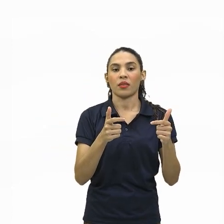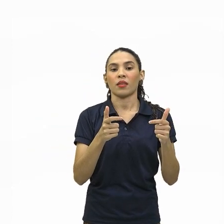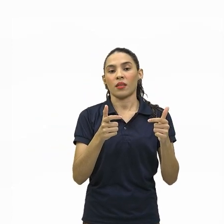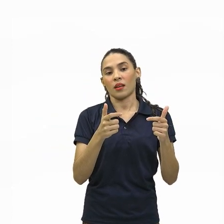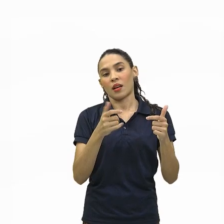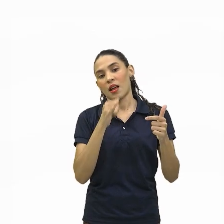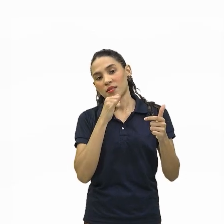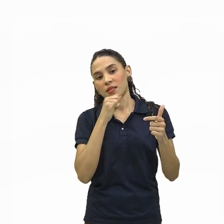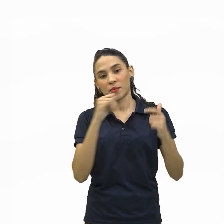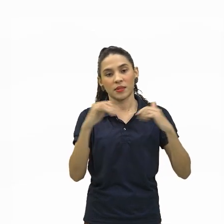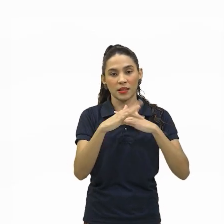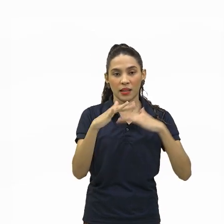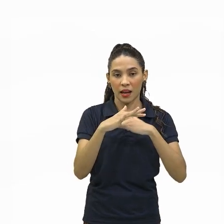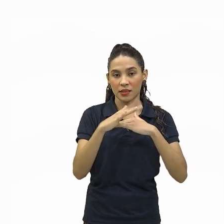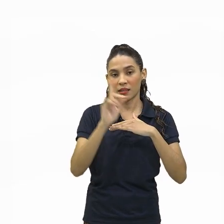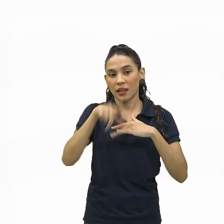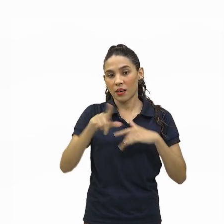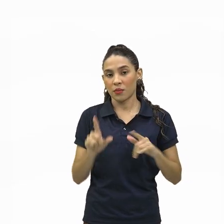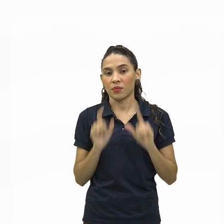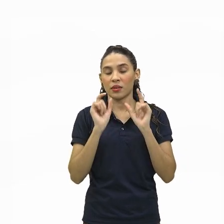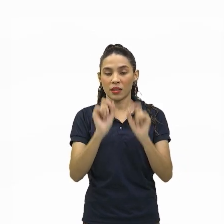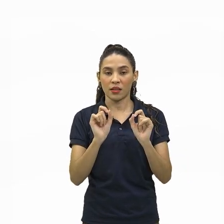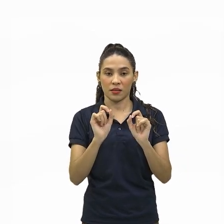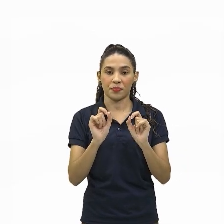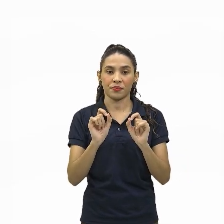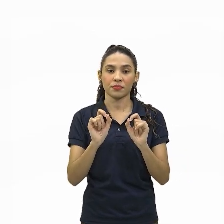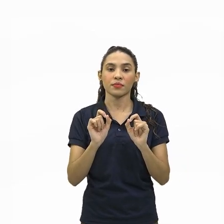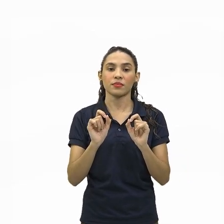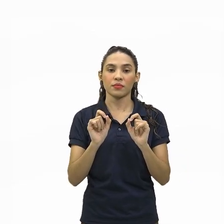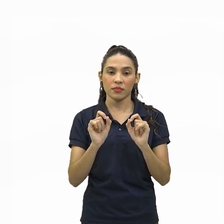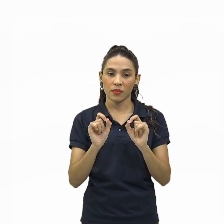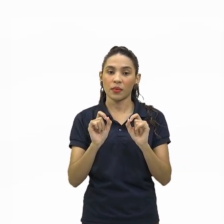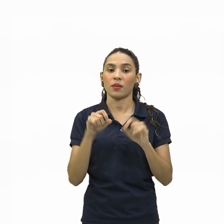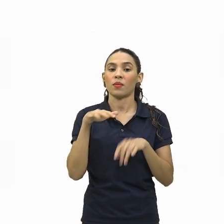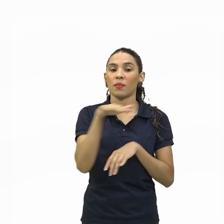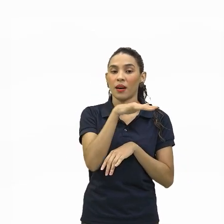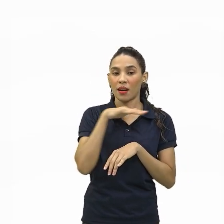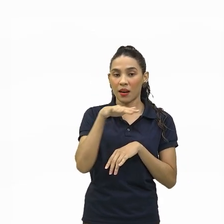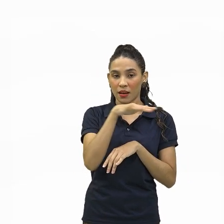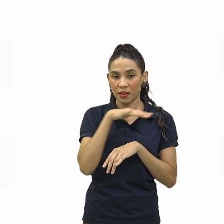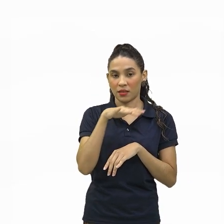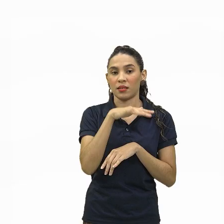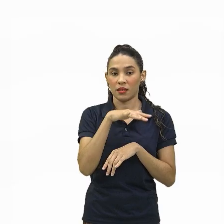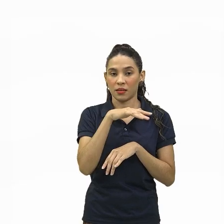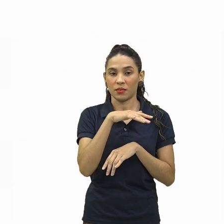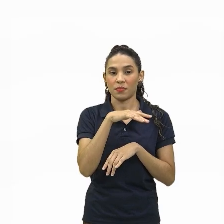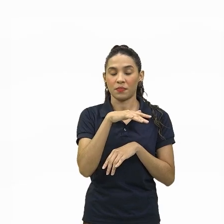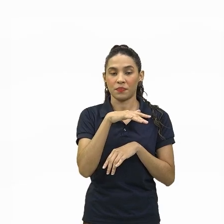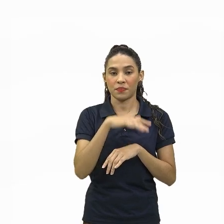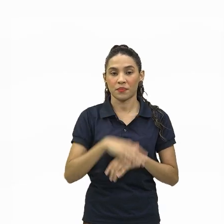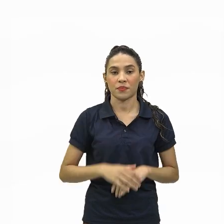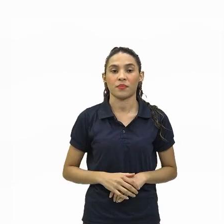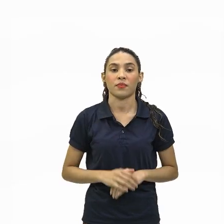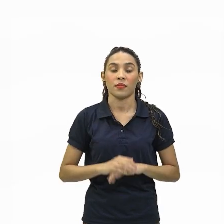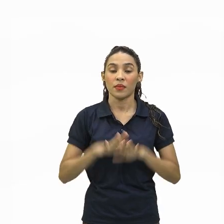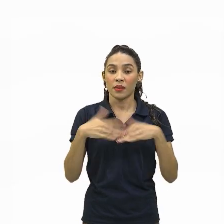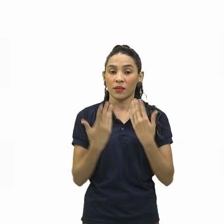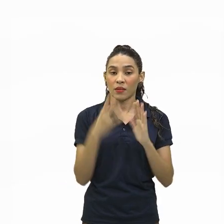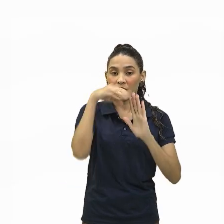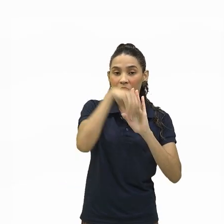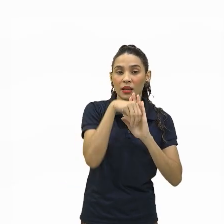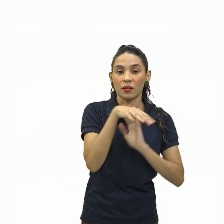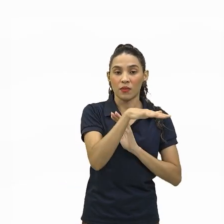uma cidade, nós estamos falando de uma região inteira. Tá? E dentro